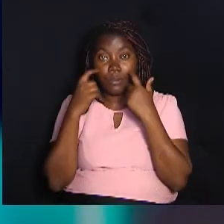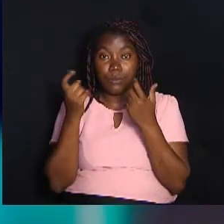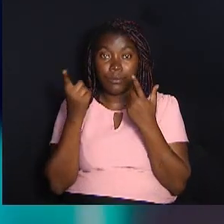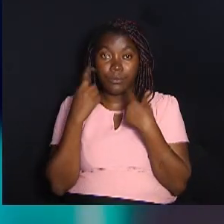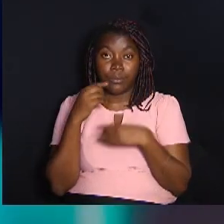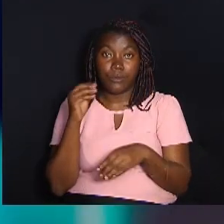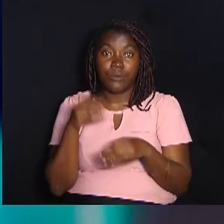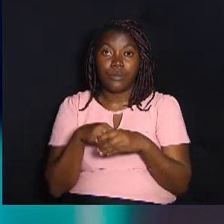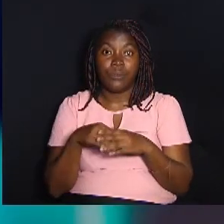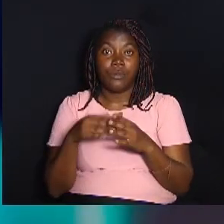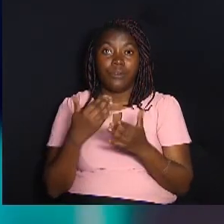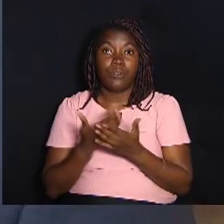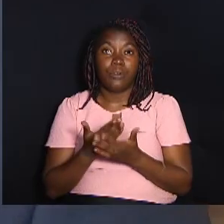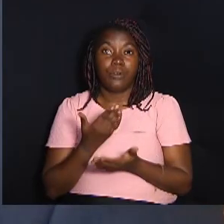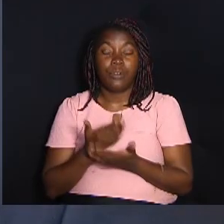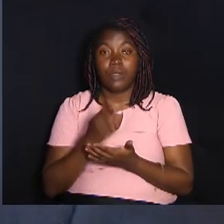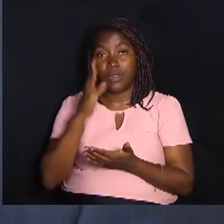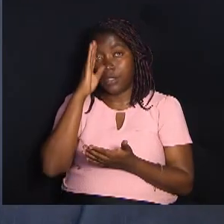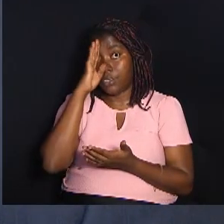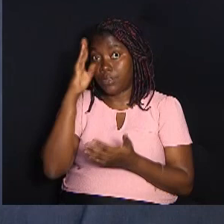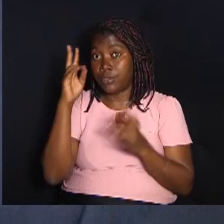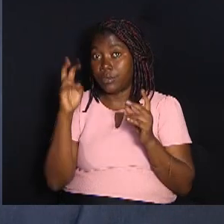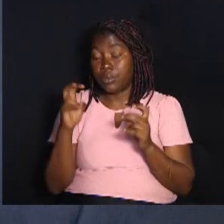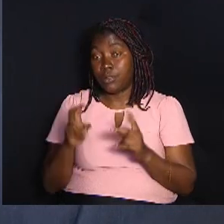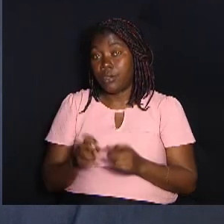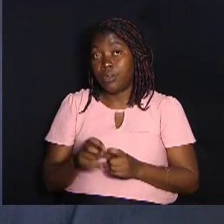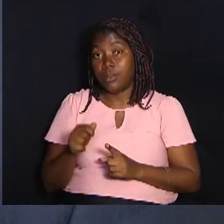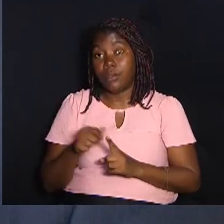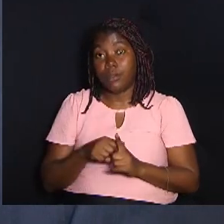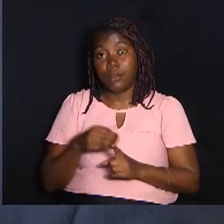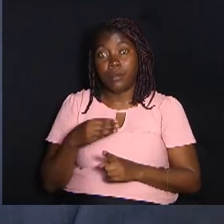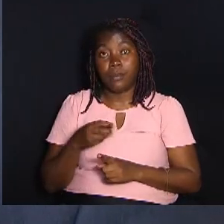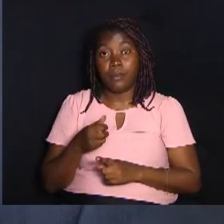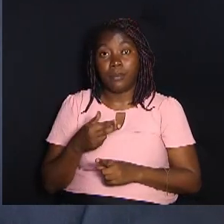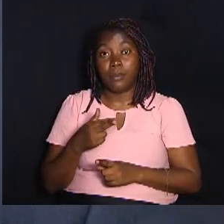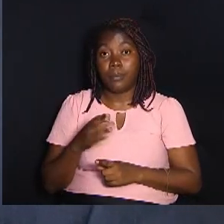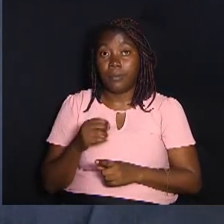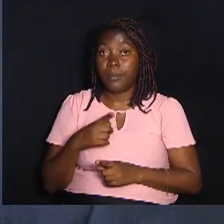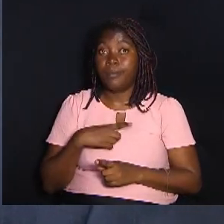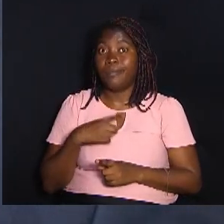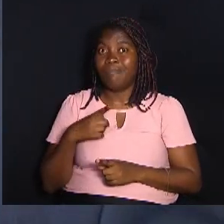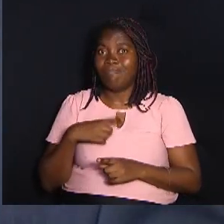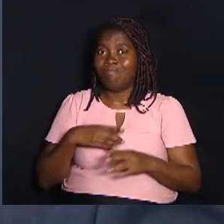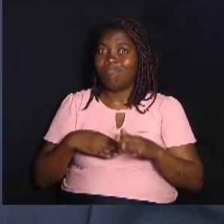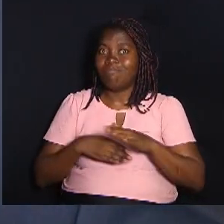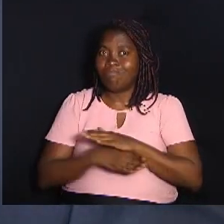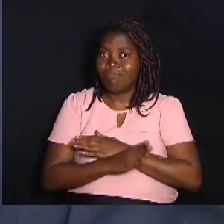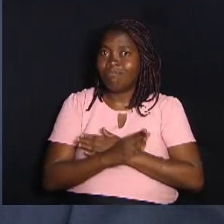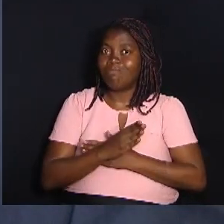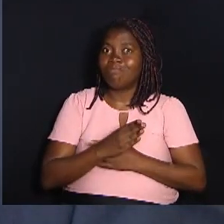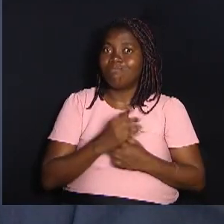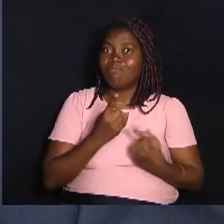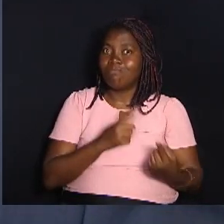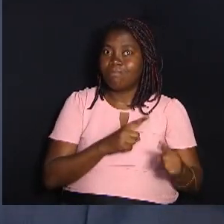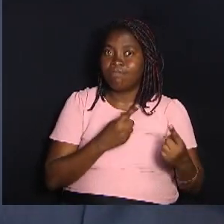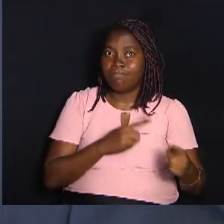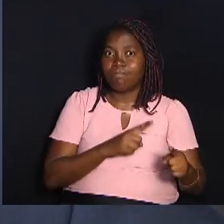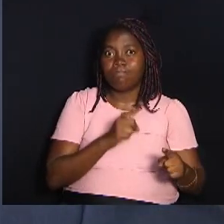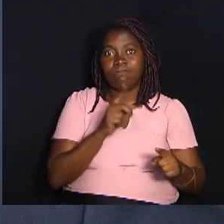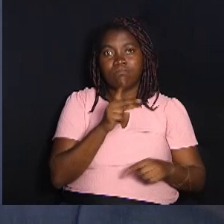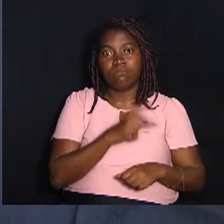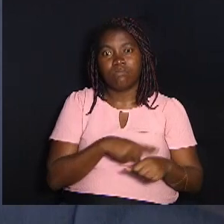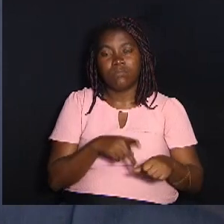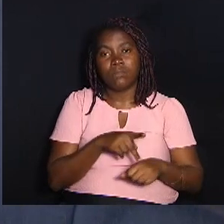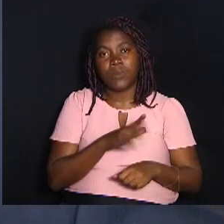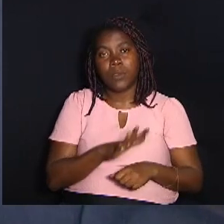violentos nas escolas foi um dos principais temas né no mês de março a gente teve atentados né